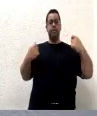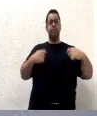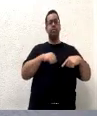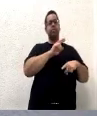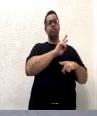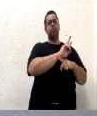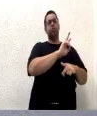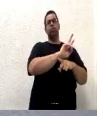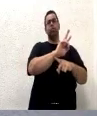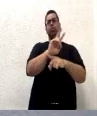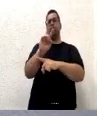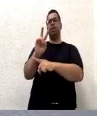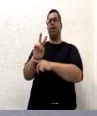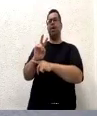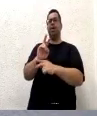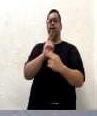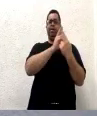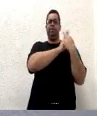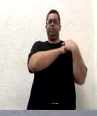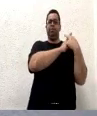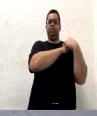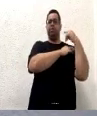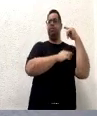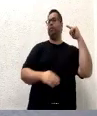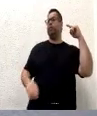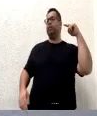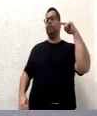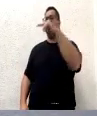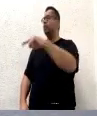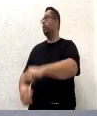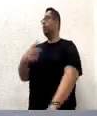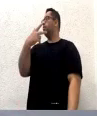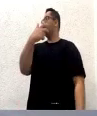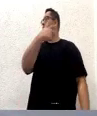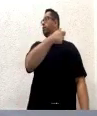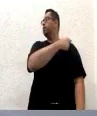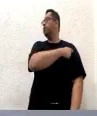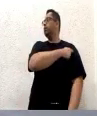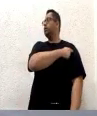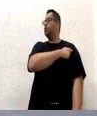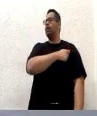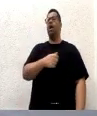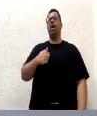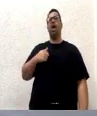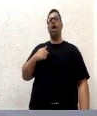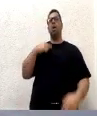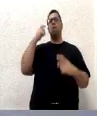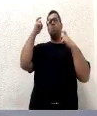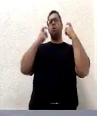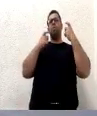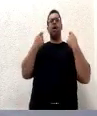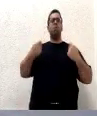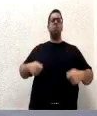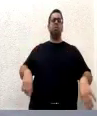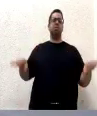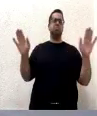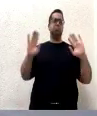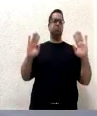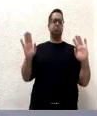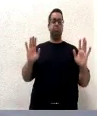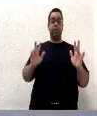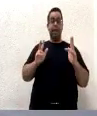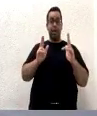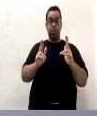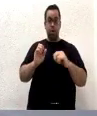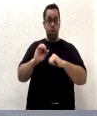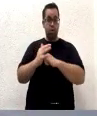colocar a responsabilidade da vacina e ficar tipo, ah, então, né, não tenho mais preocupação, como ocorreu com a questão da Covid.